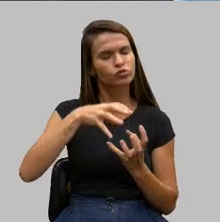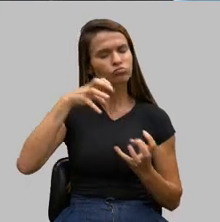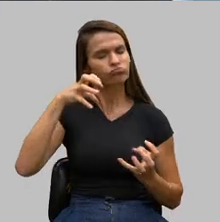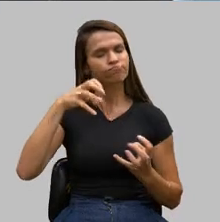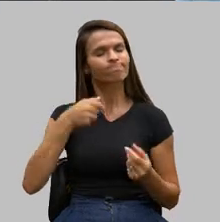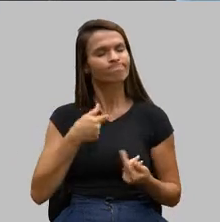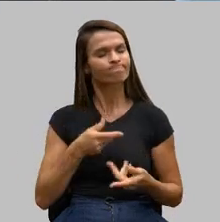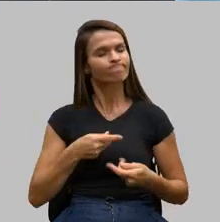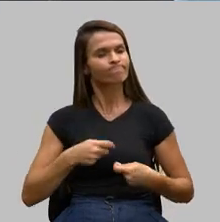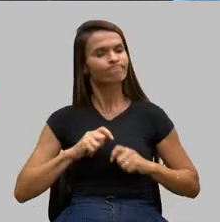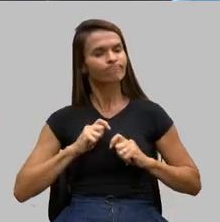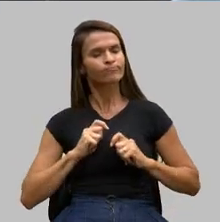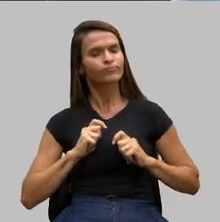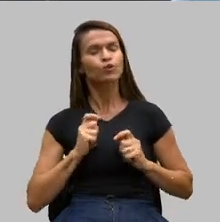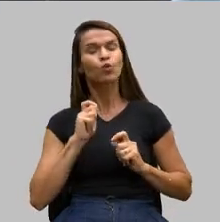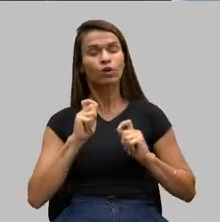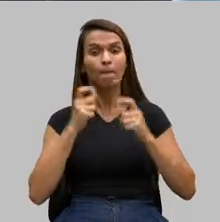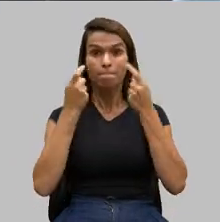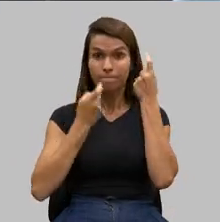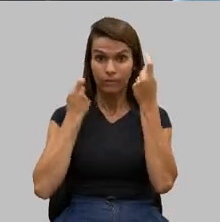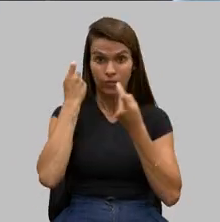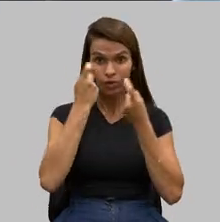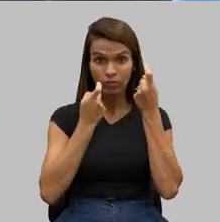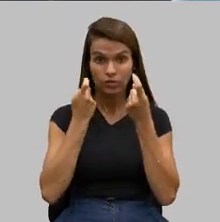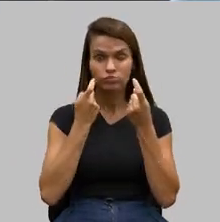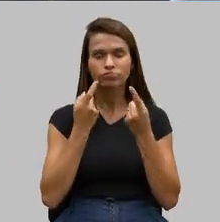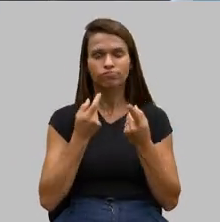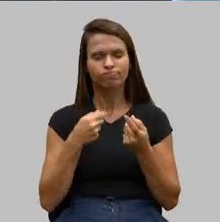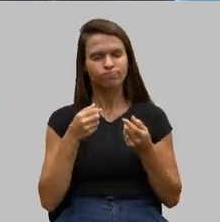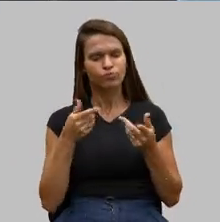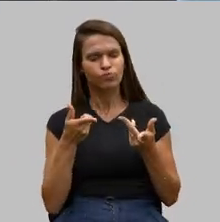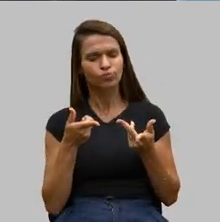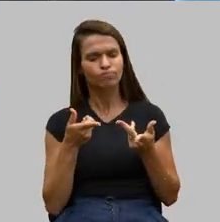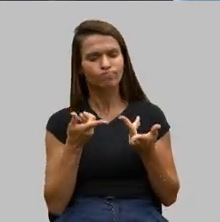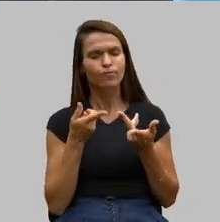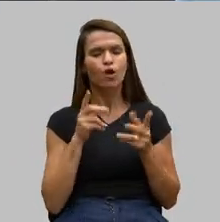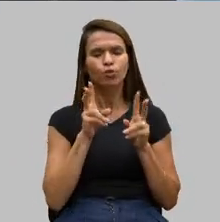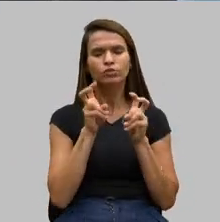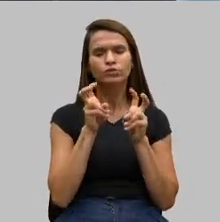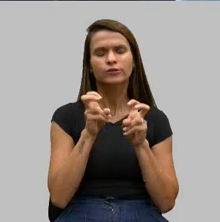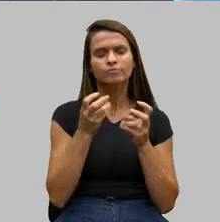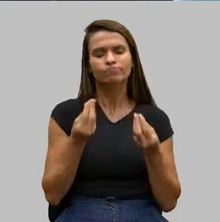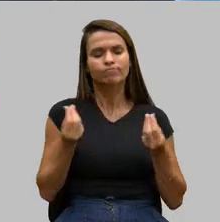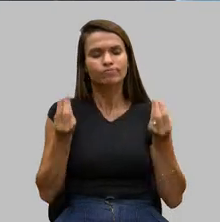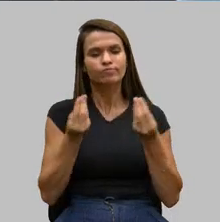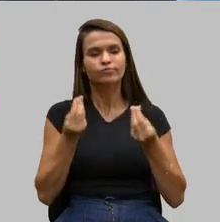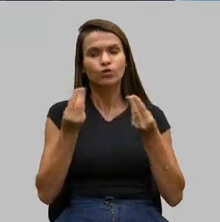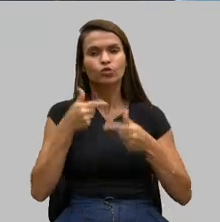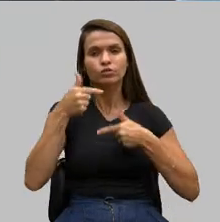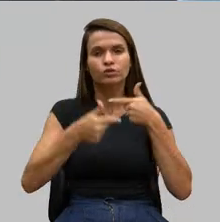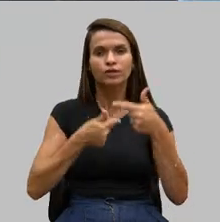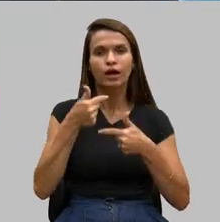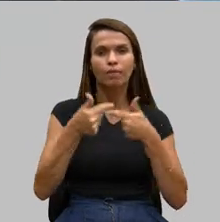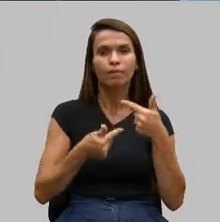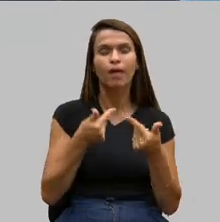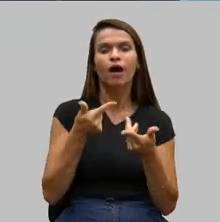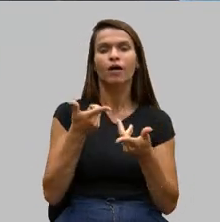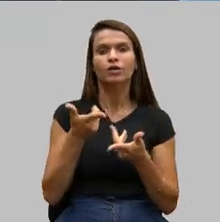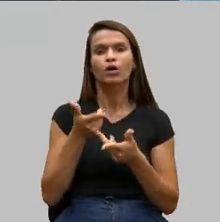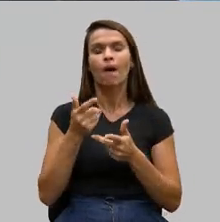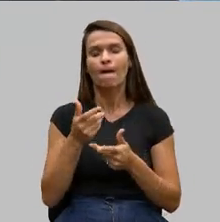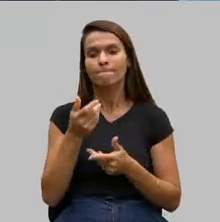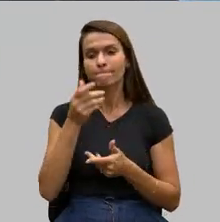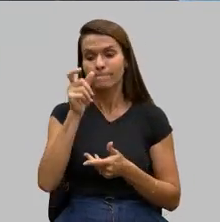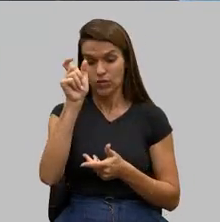trouxe muita preocupação uma causa muito sensível ao trabalho seja de quem está hoje à